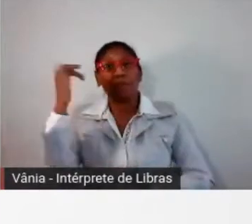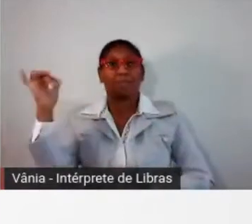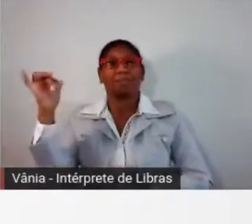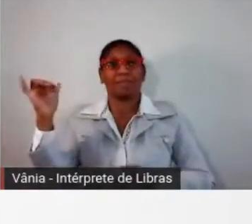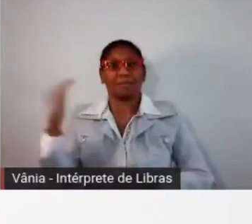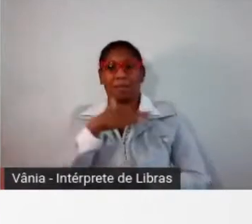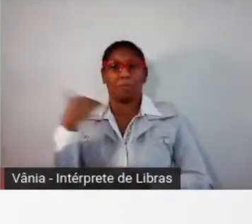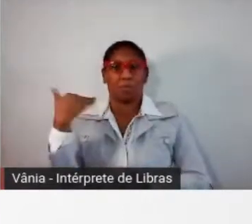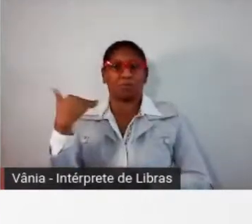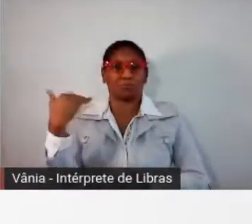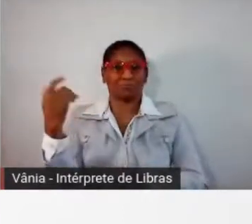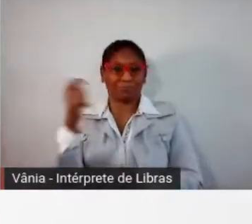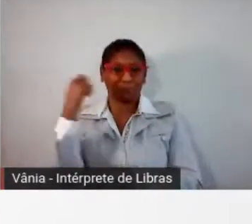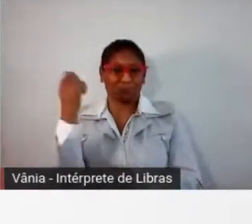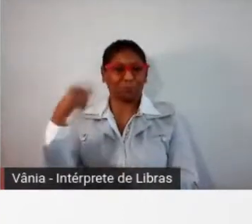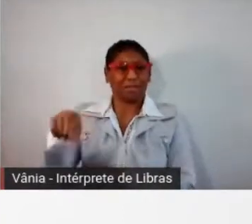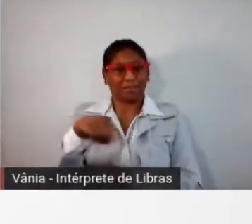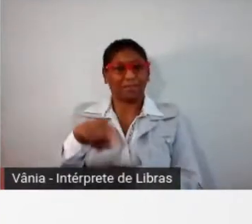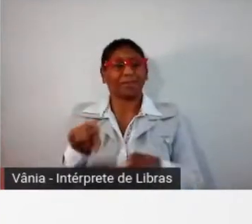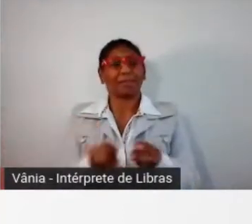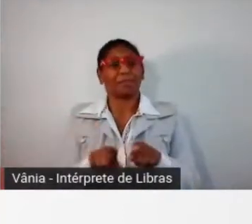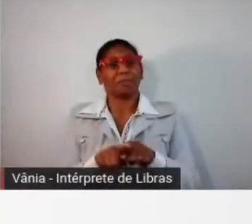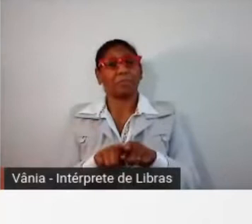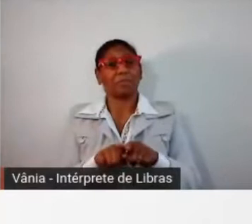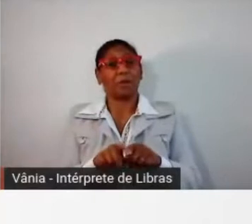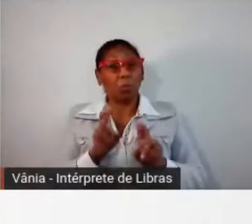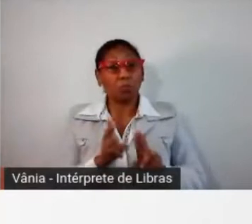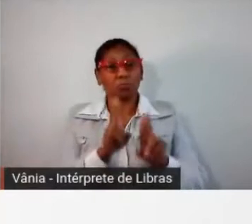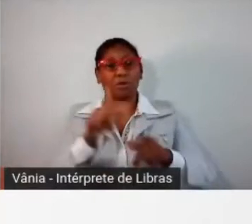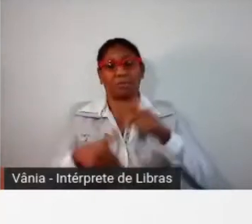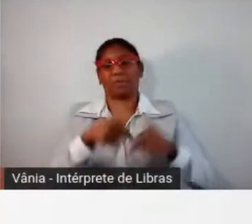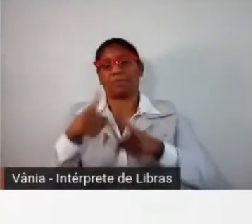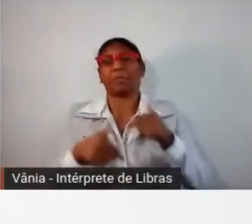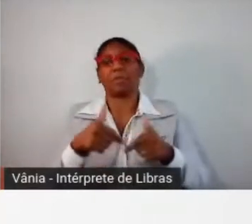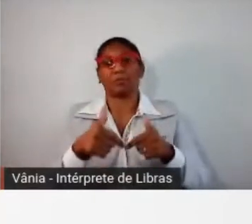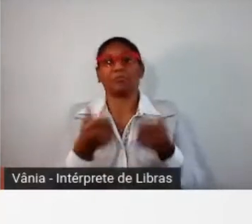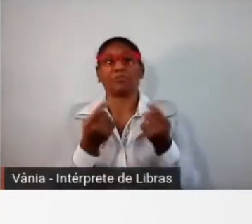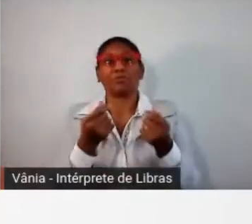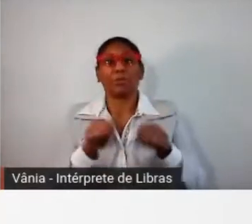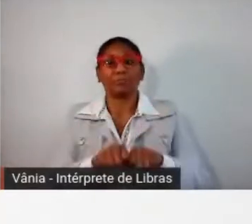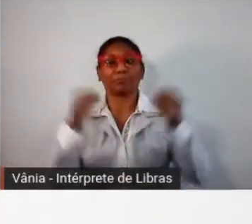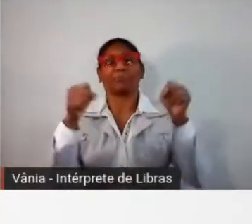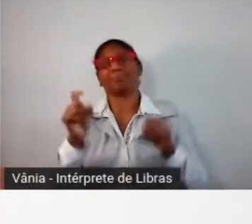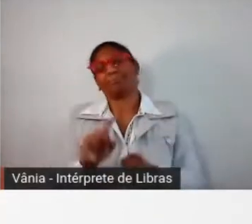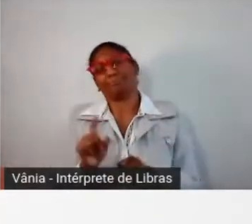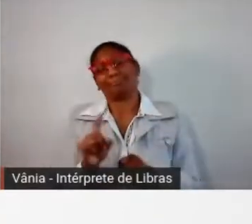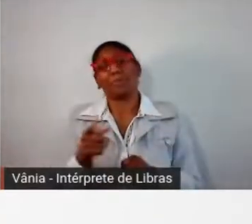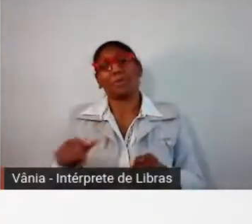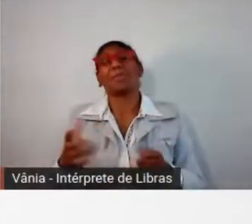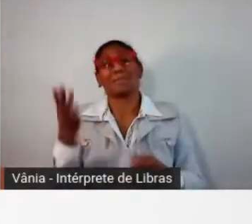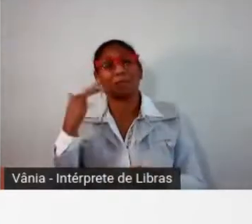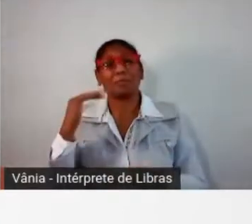a vida de gaúchos, buscado preservar também empregos, né, e impactos econômicos. É claro que tem impacto econômico, está acontecendo no